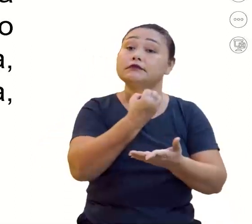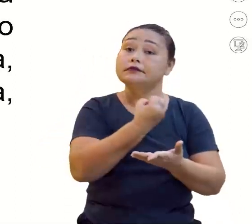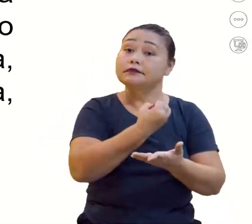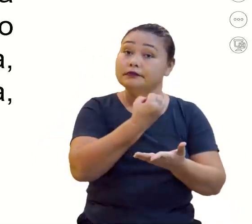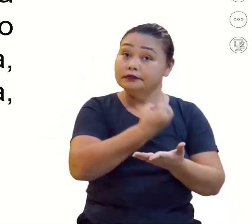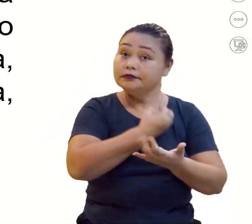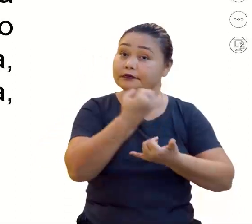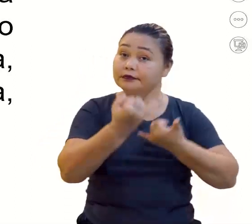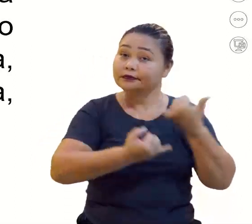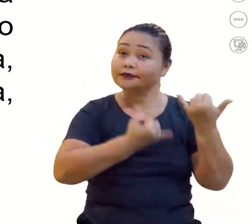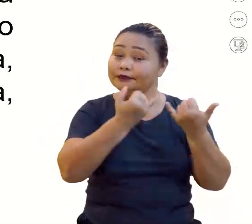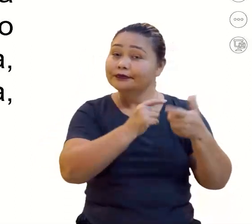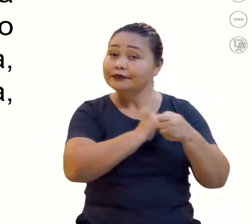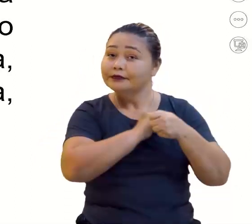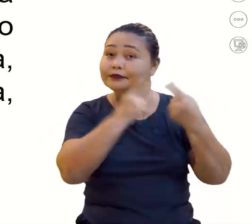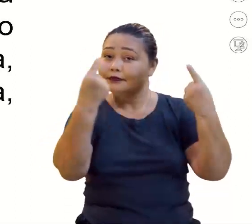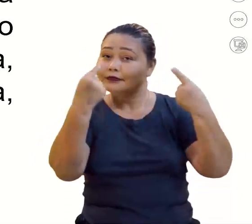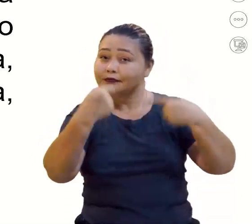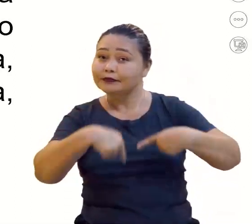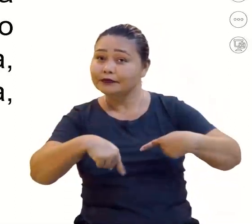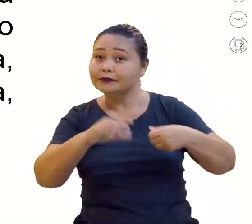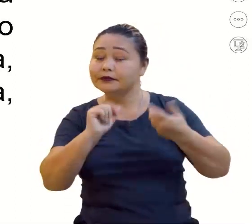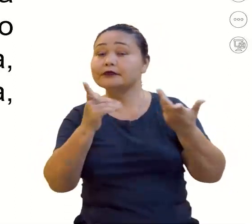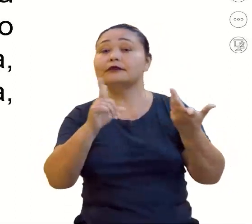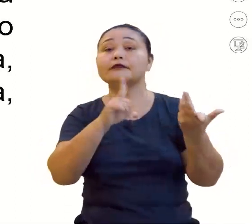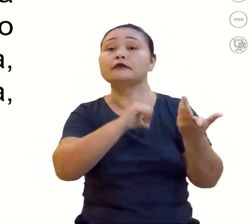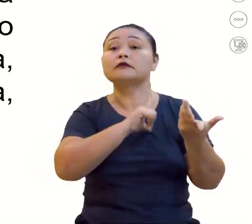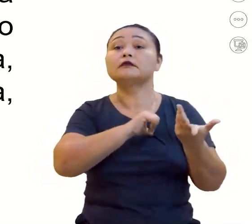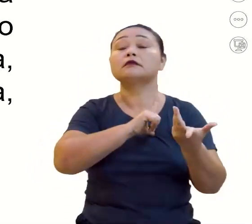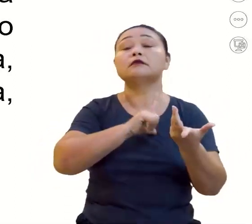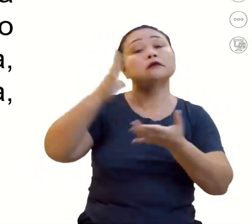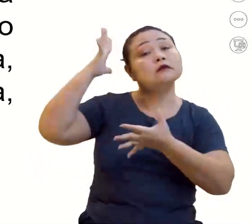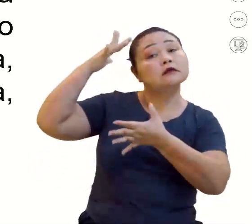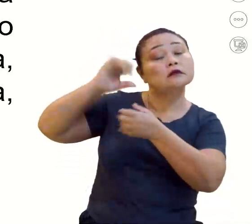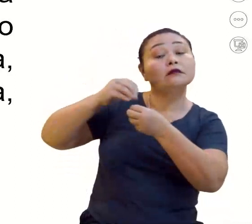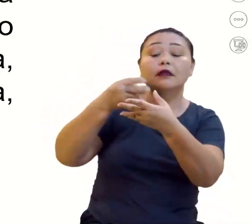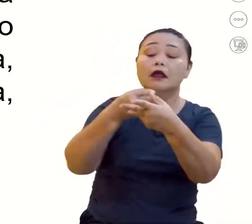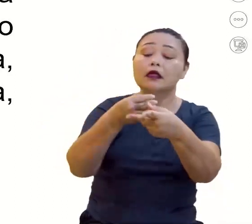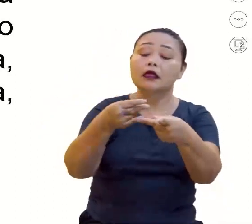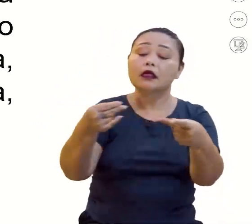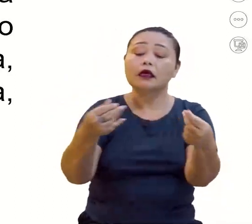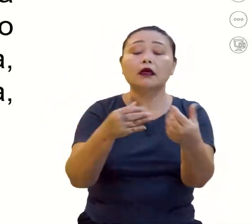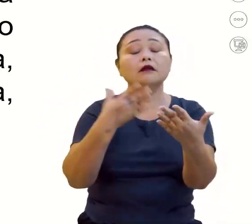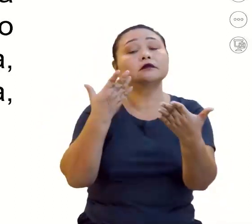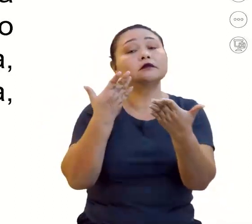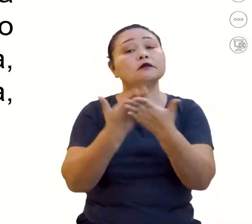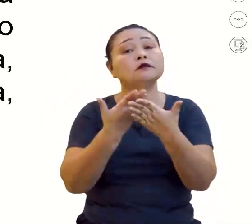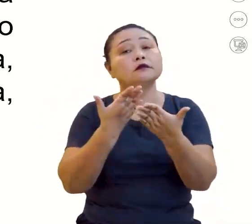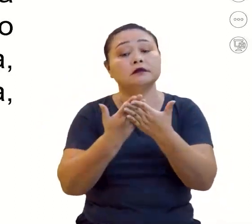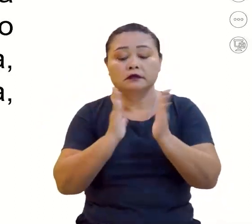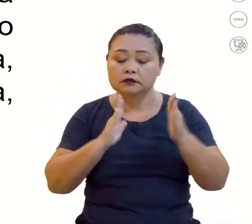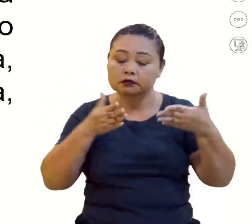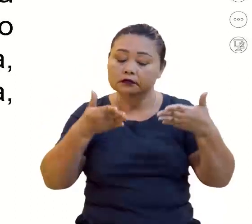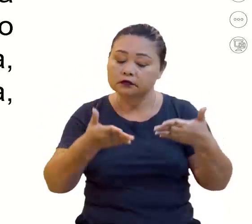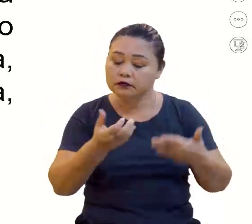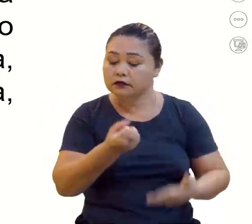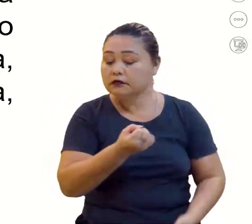aquelas pegadinhas. Beleza, então tá aí, o raciocínio lógico e abstrato, que estuda quantidades,